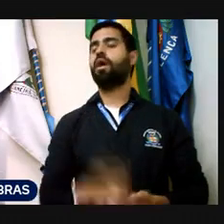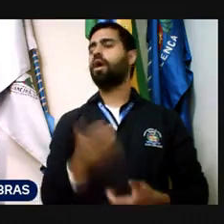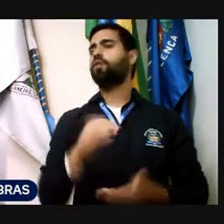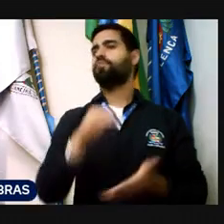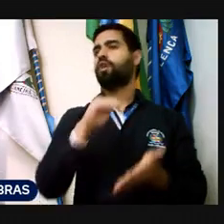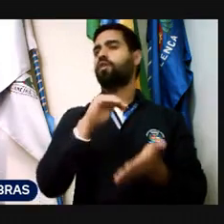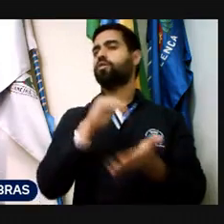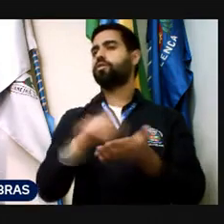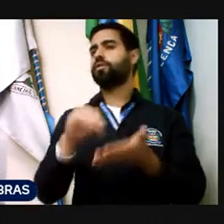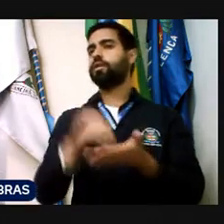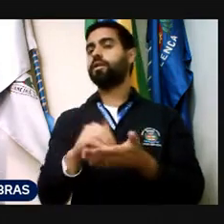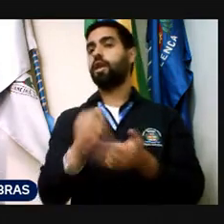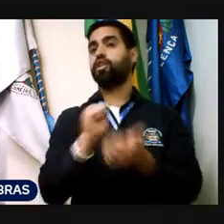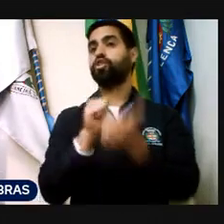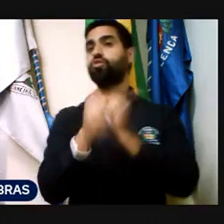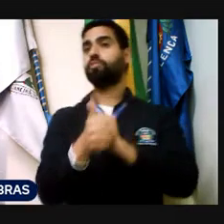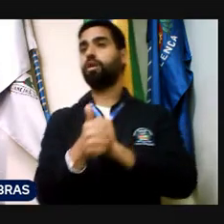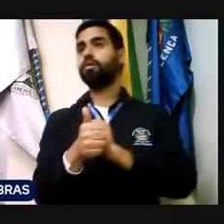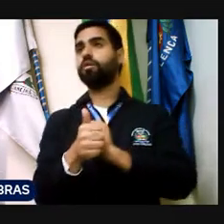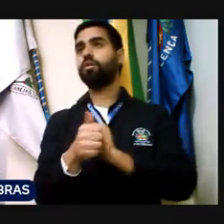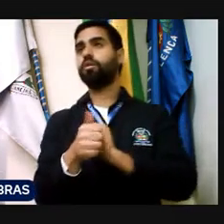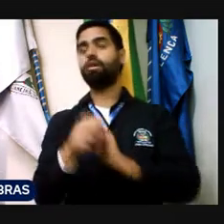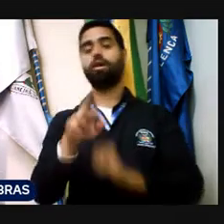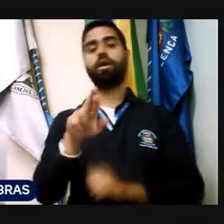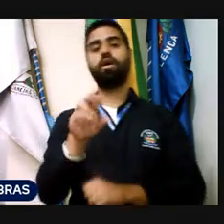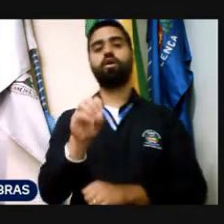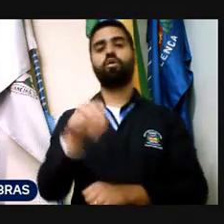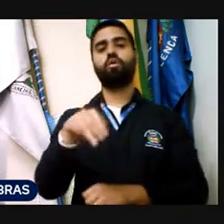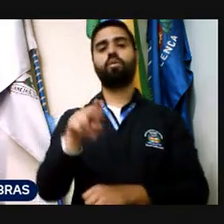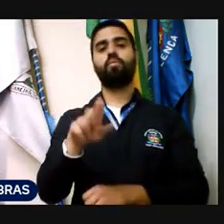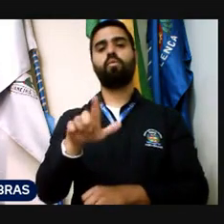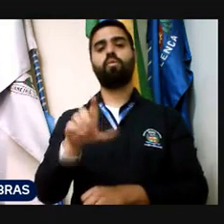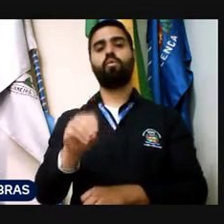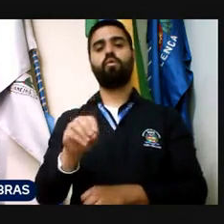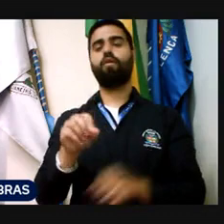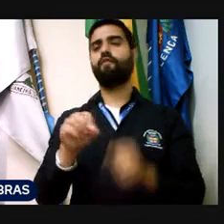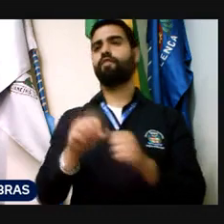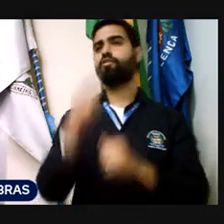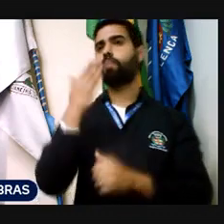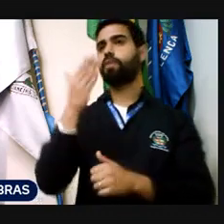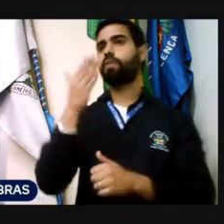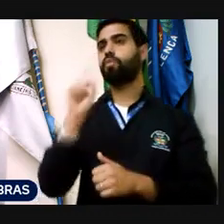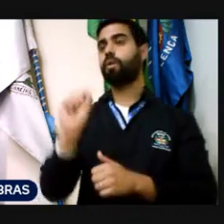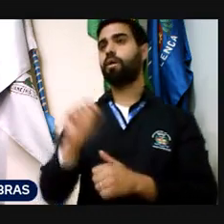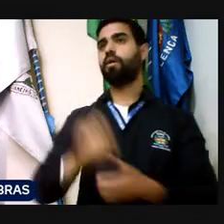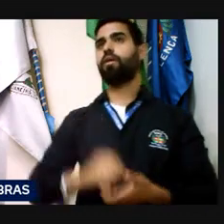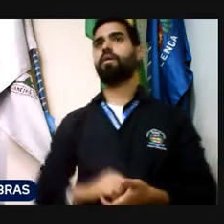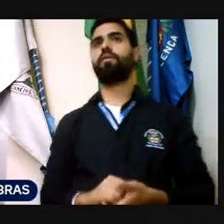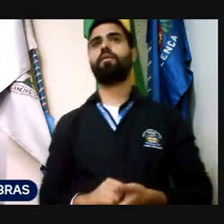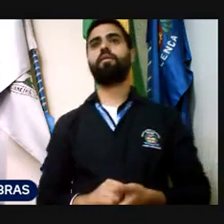secretário municipal de Esporte e Lazer, senhor Rômulo Milagres, solicitando